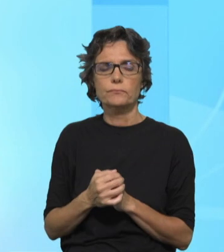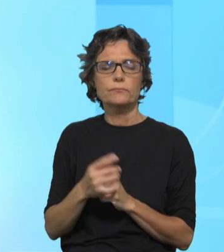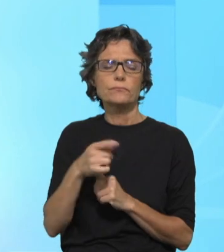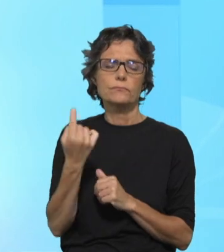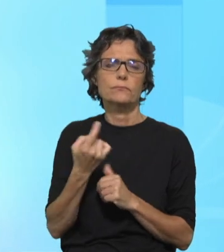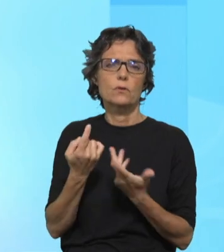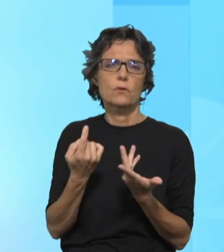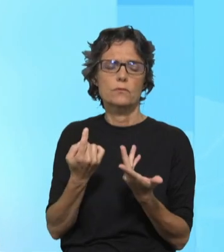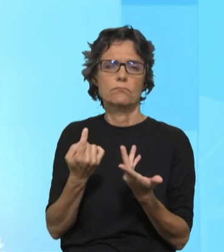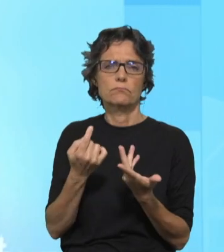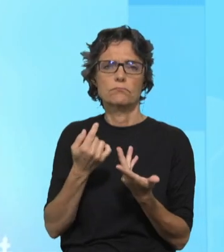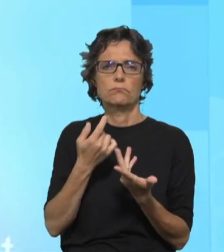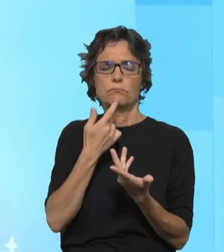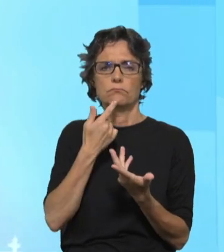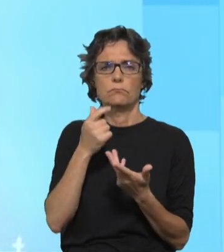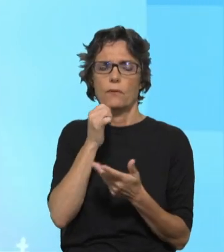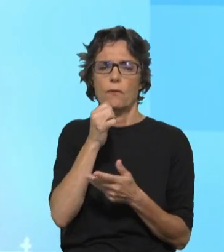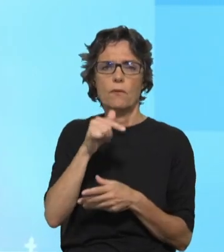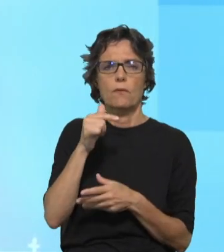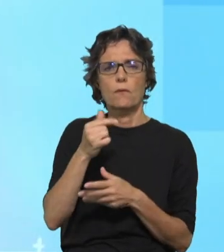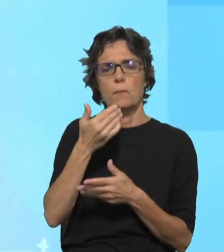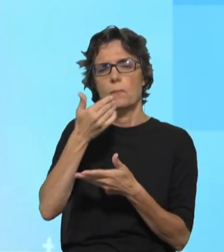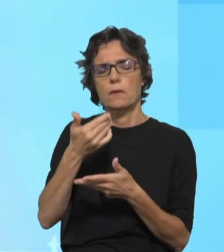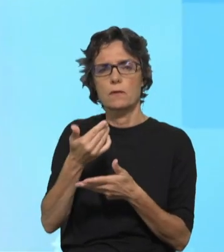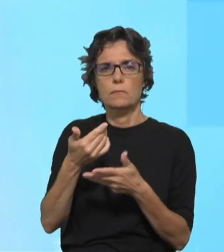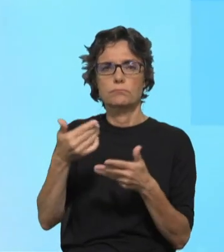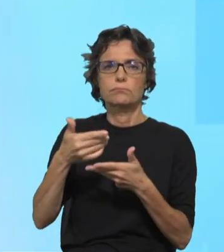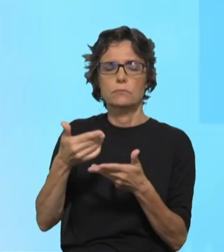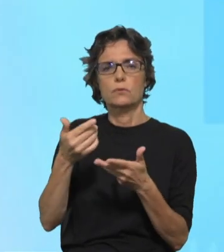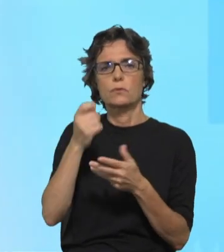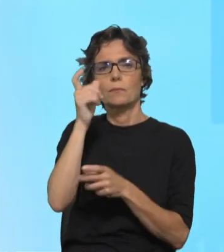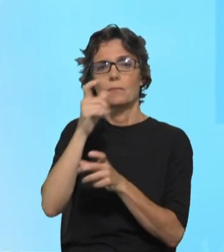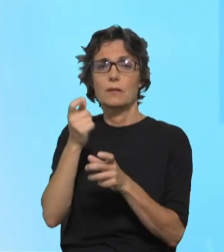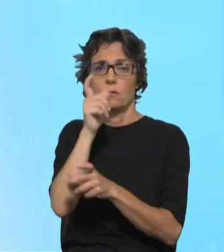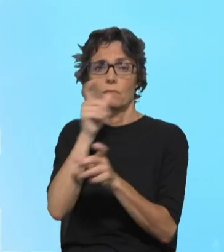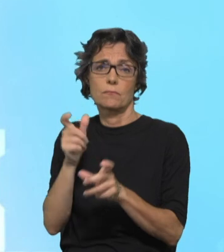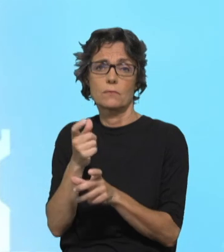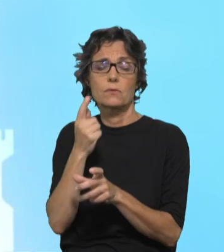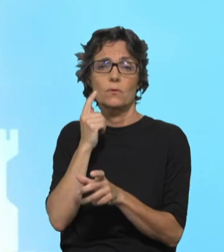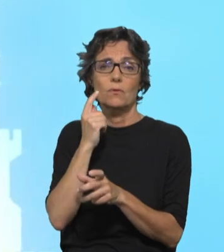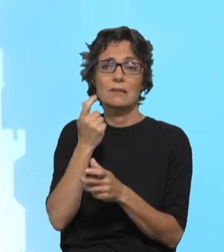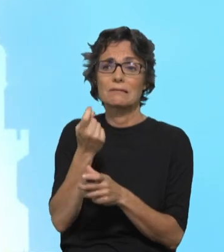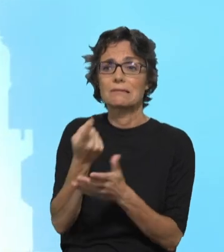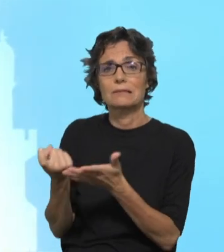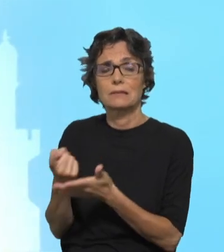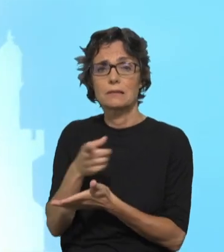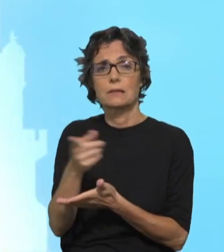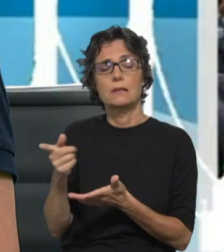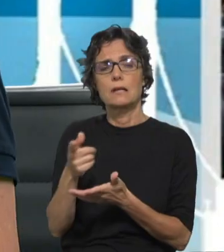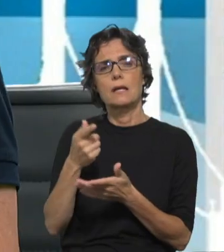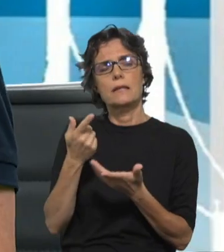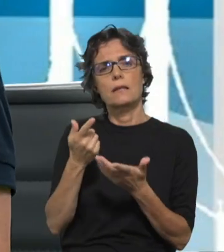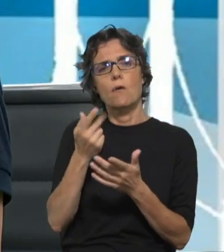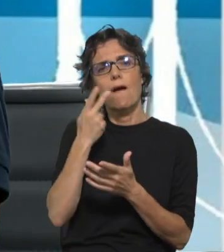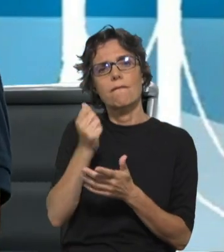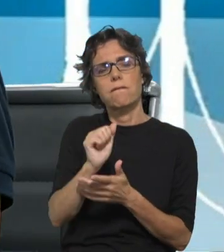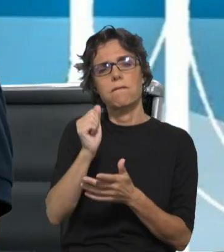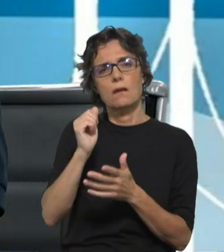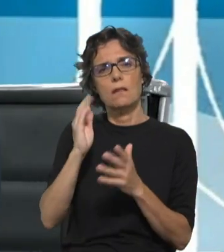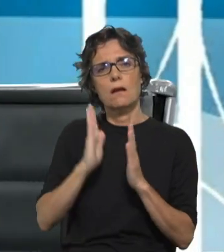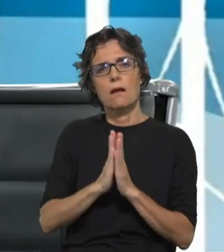a quem precisa é uma característica que emerge naturalmente. Que relevo tinham os jovens na vida de Madre Teresa de Saldanha? Antes de